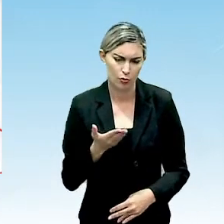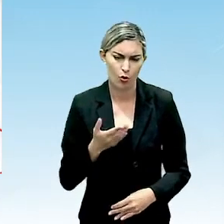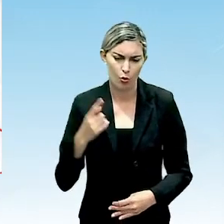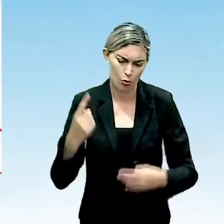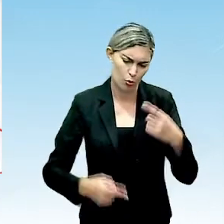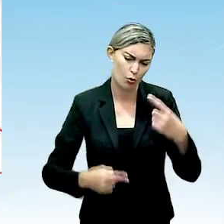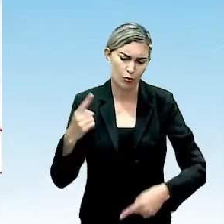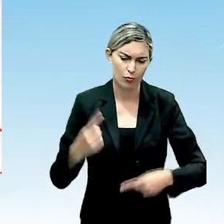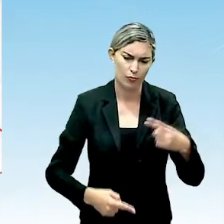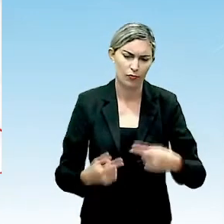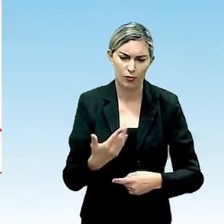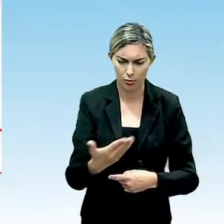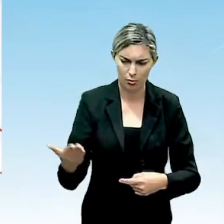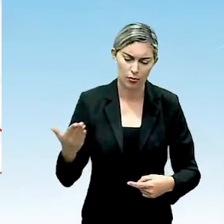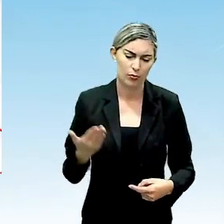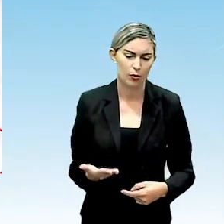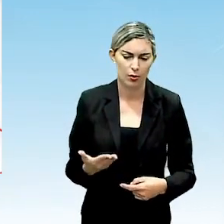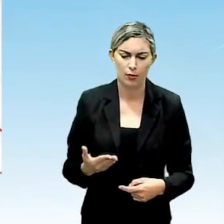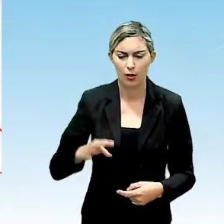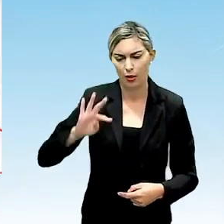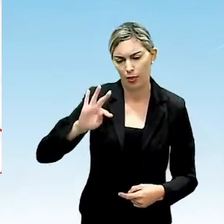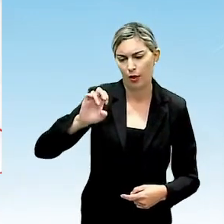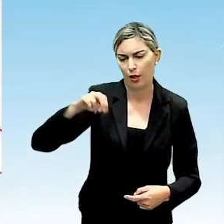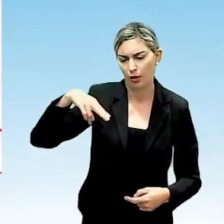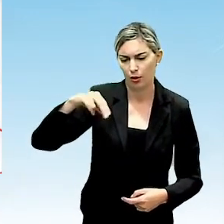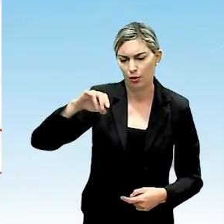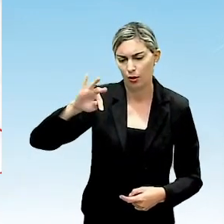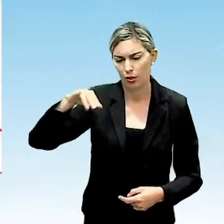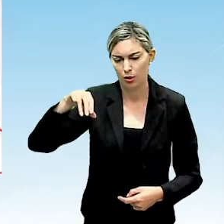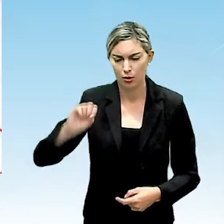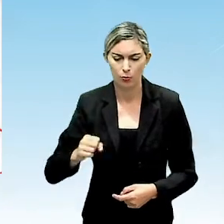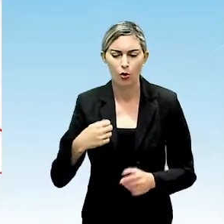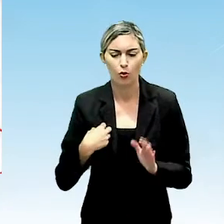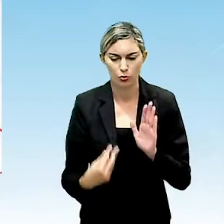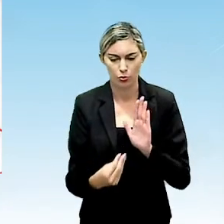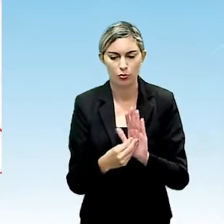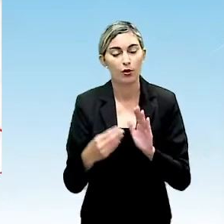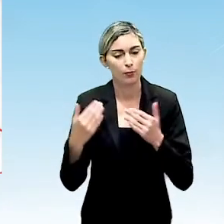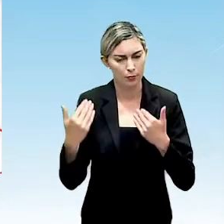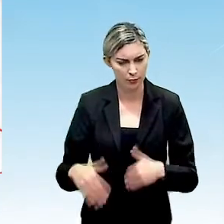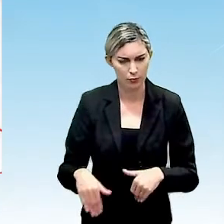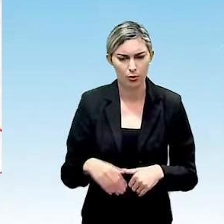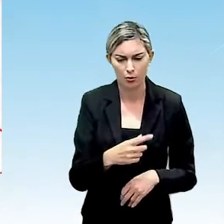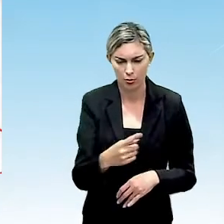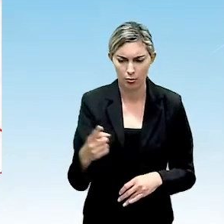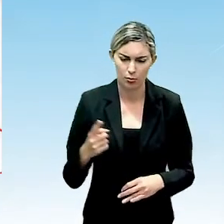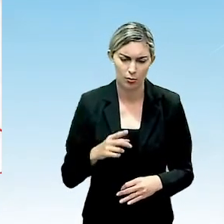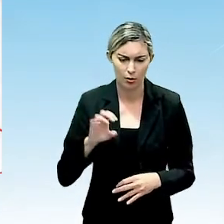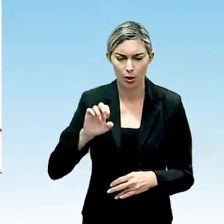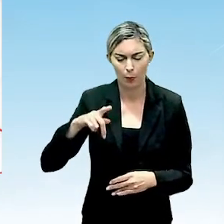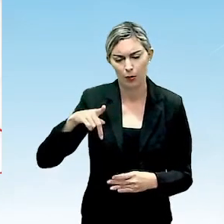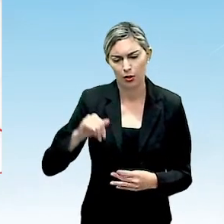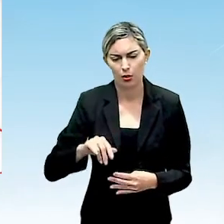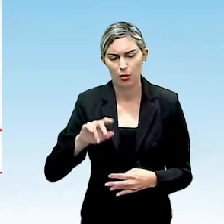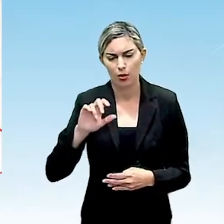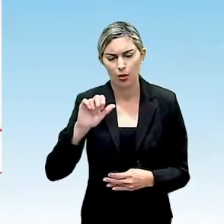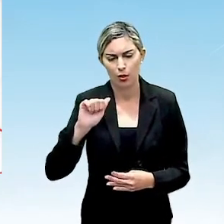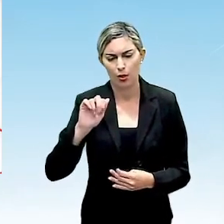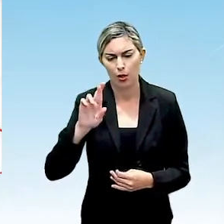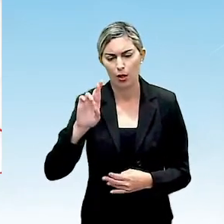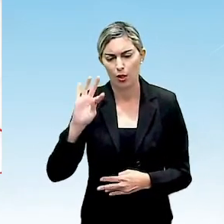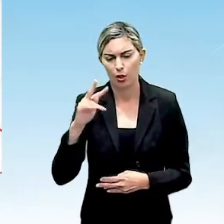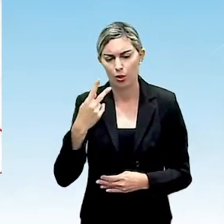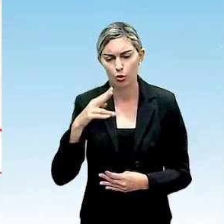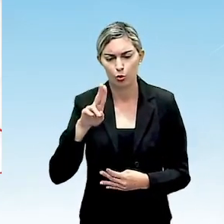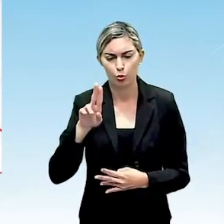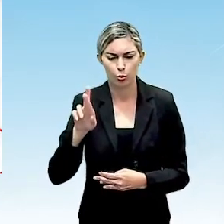conflito lá, do tenentismo. Vale ressaltar isso aí que caiu muito já em prova. Sucedendo Epitácio Pessoa, você tem Arthur Bernardes,